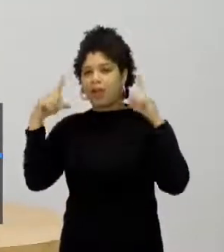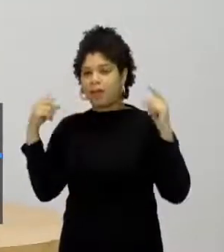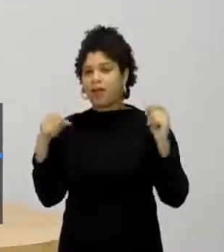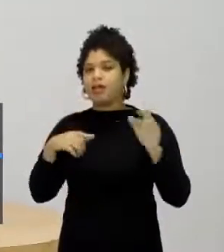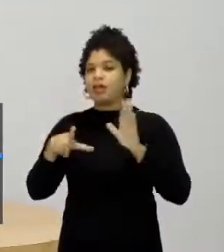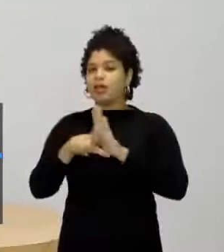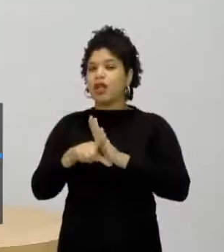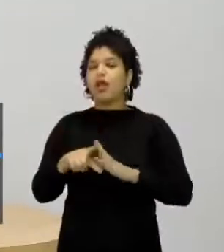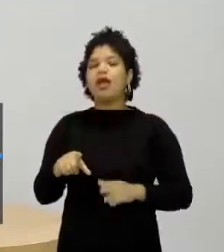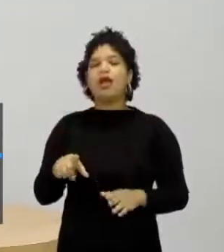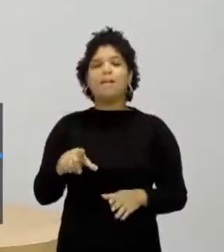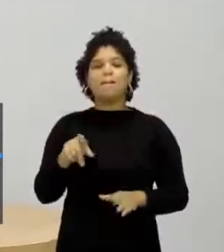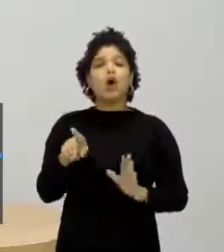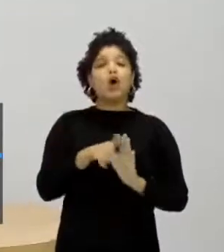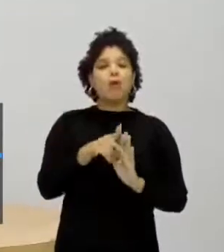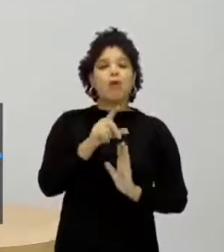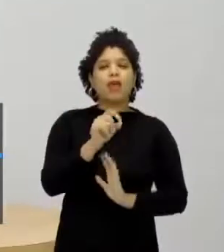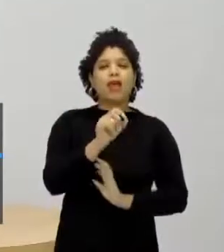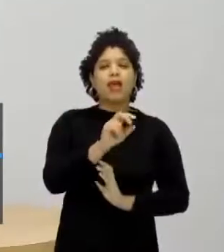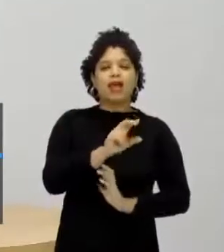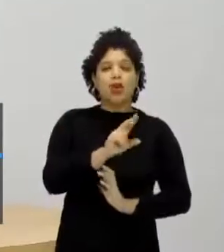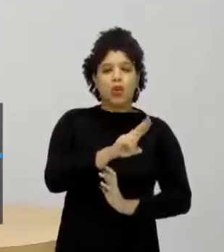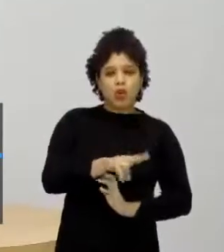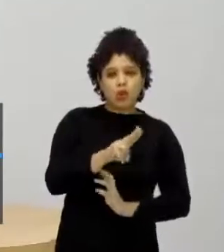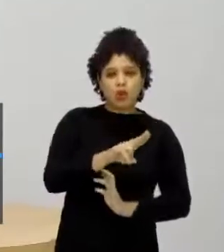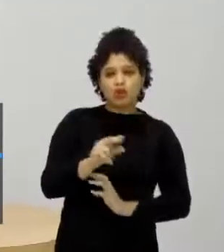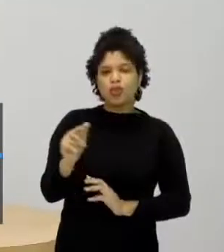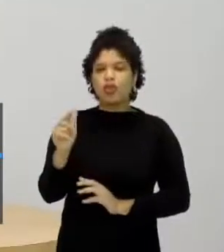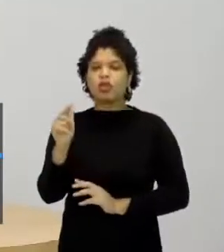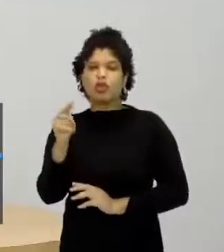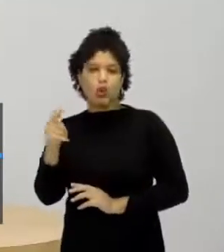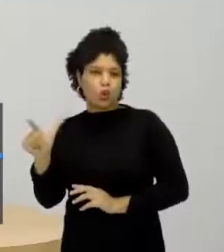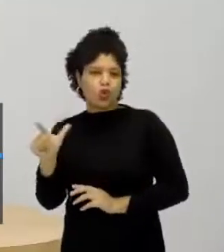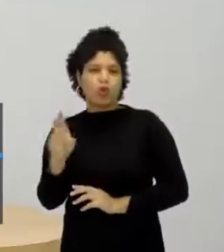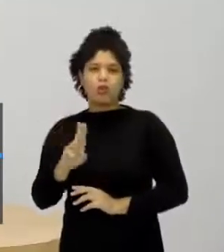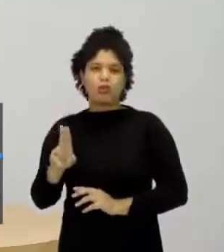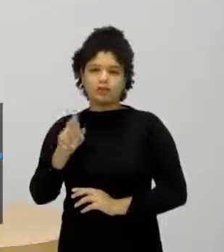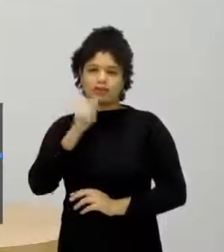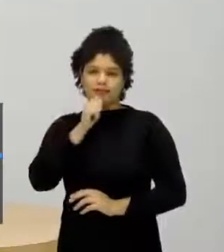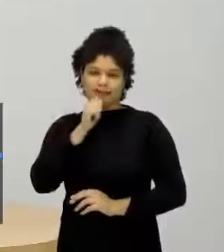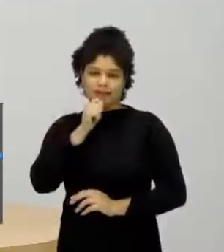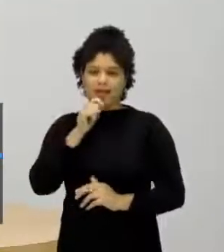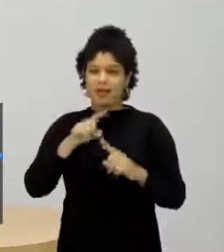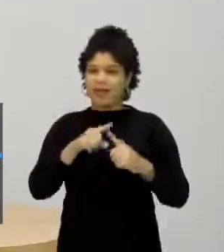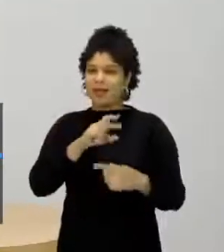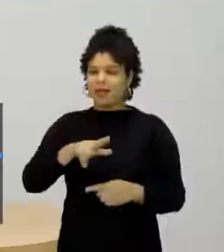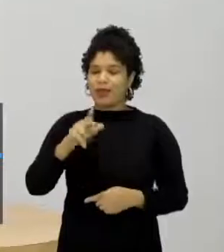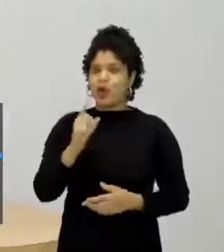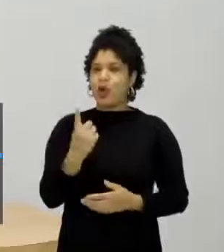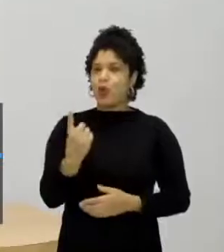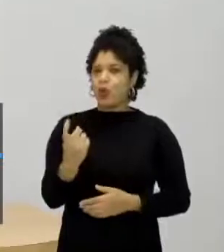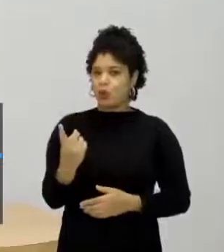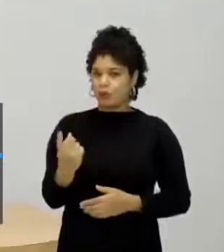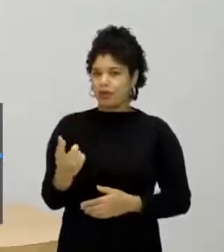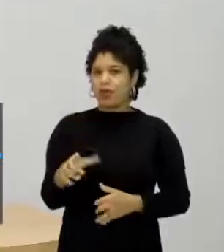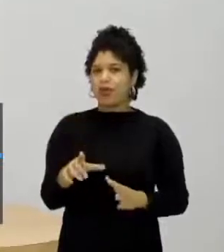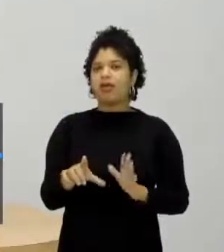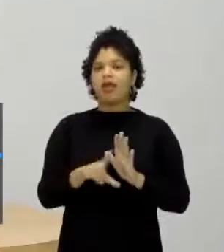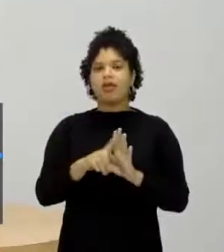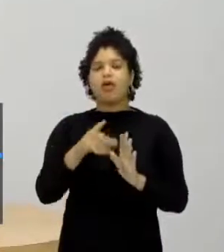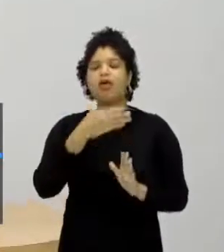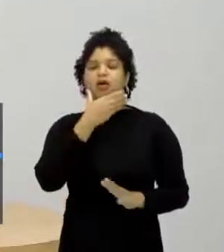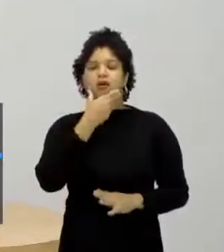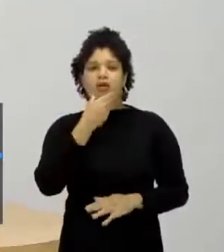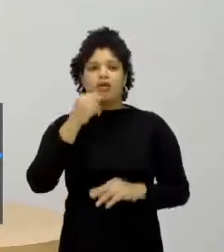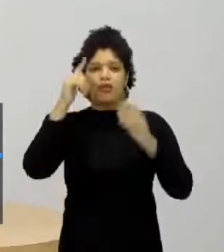lei do uso e desuso, mas também não era as únicas leis, não era a única lei que Lamarck